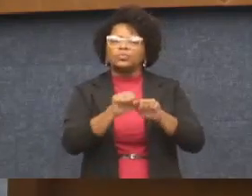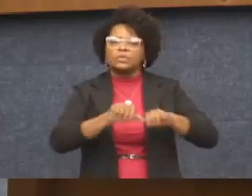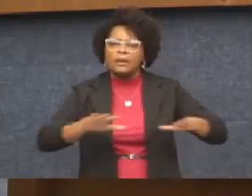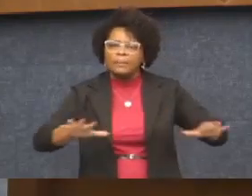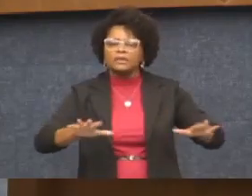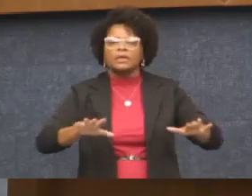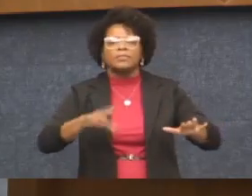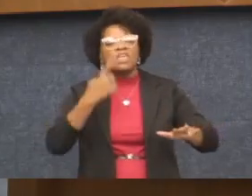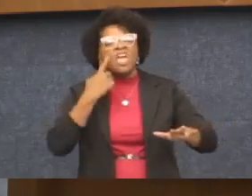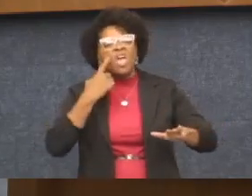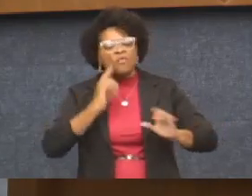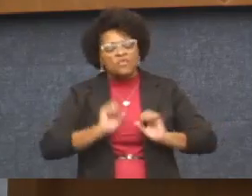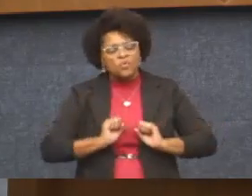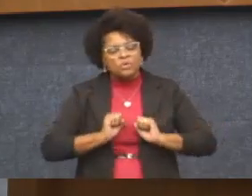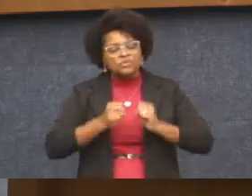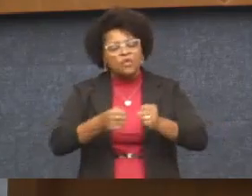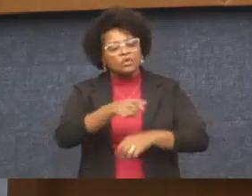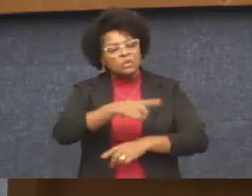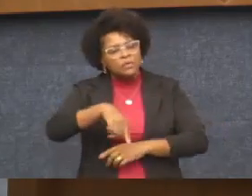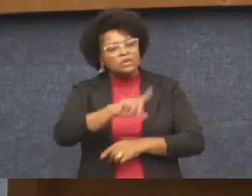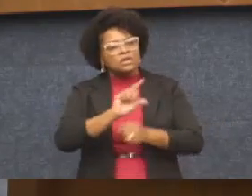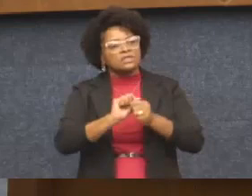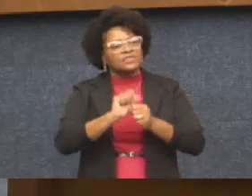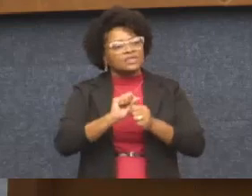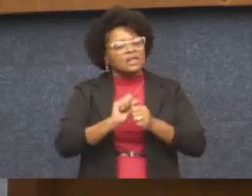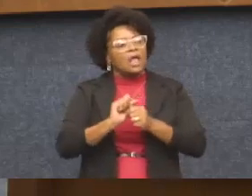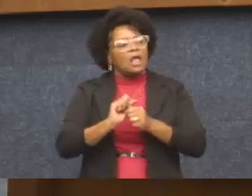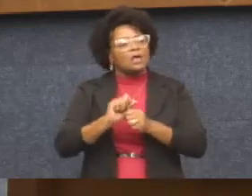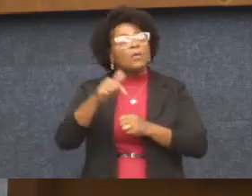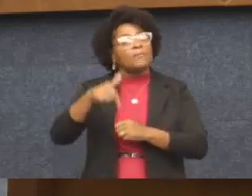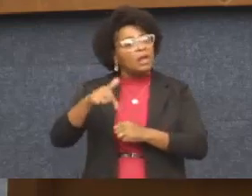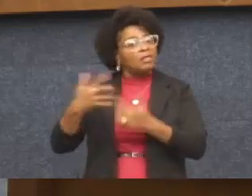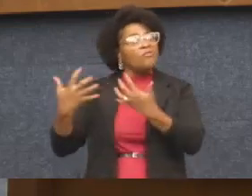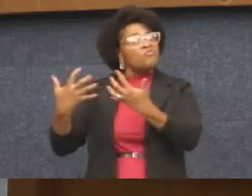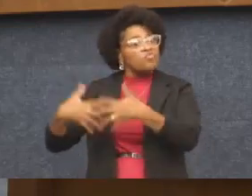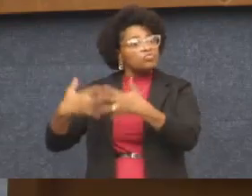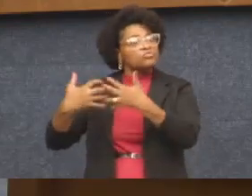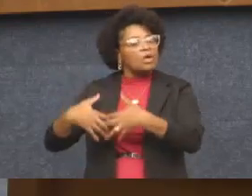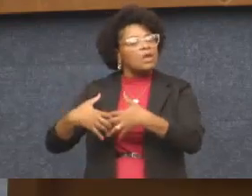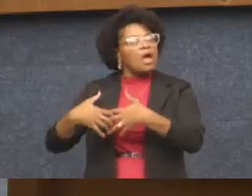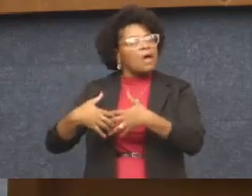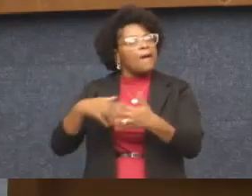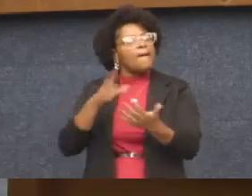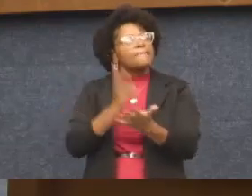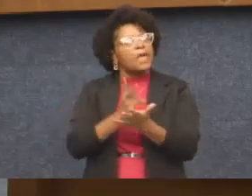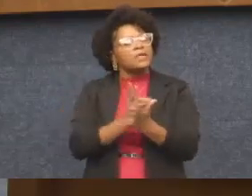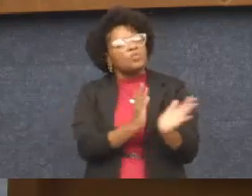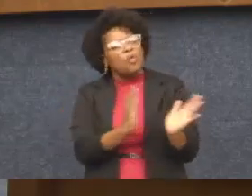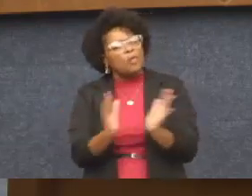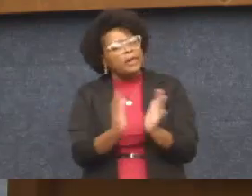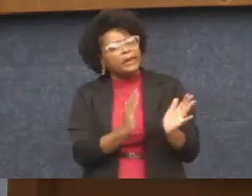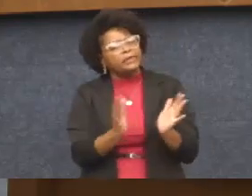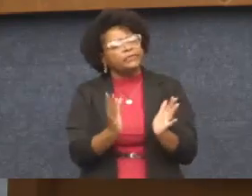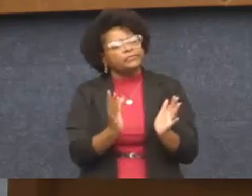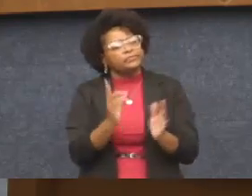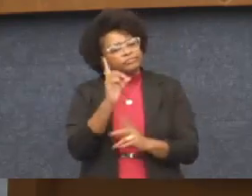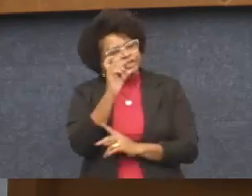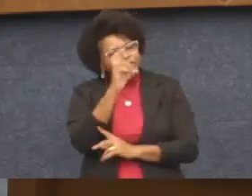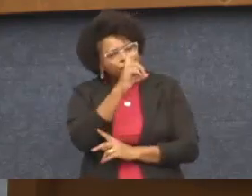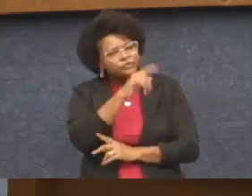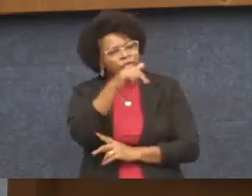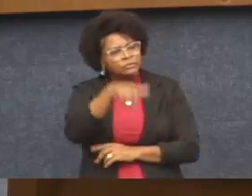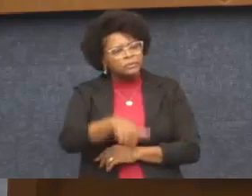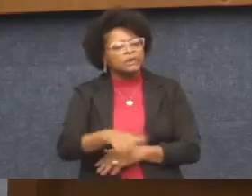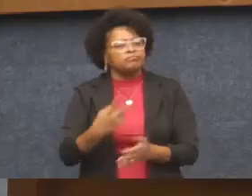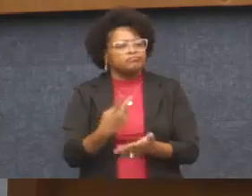esforço que essa Câmara fez para continuar funcionando, mesmo com uma crise grave que a cidade viveu, nós, na linha da Prefeitura de Belo